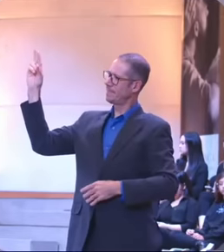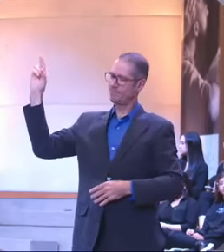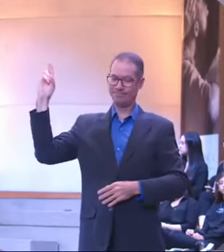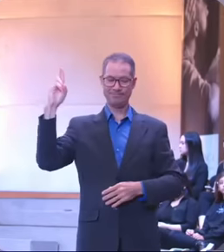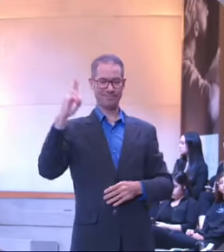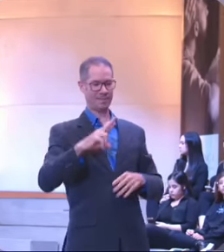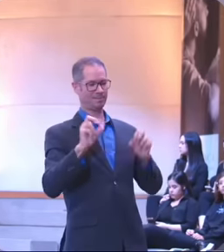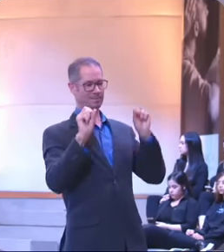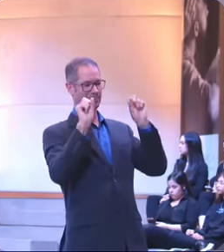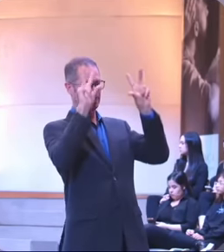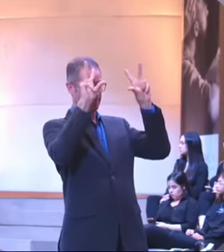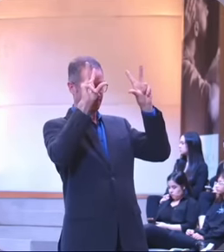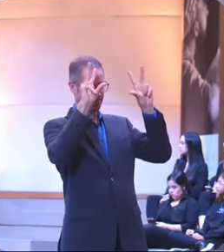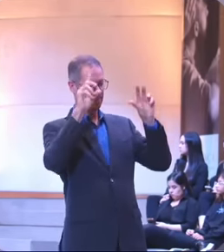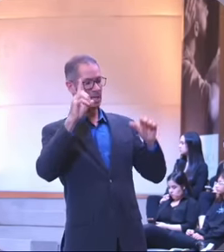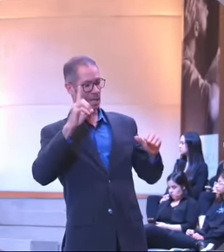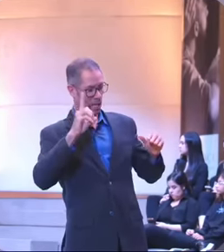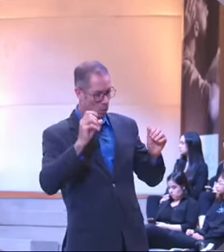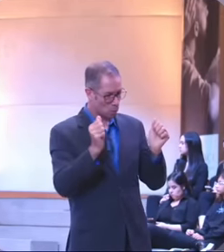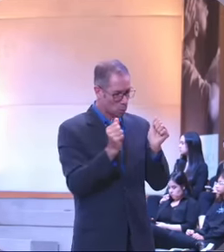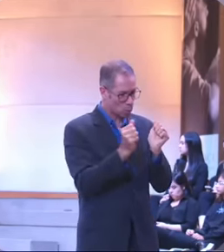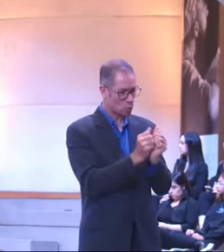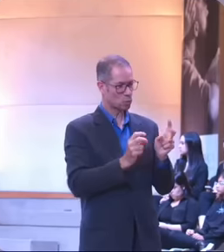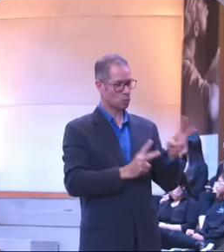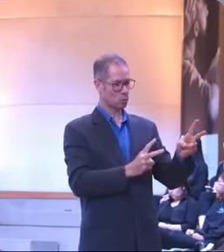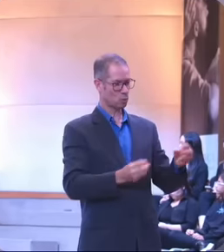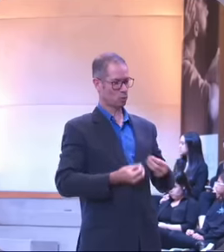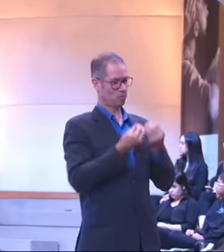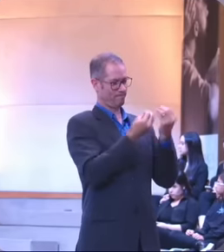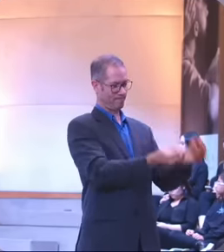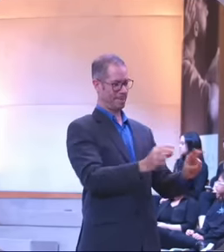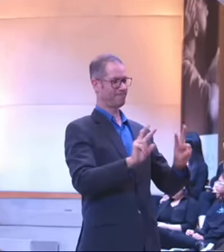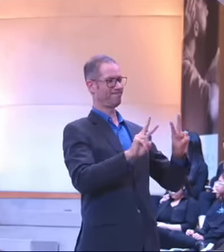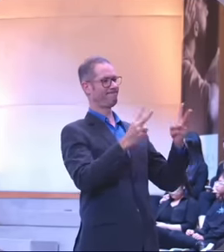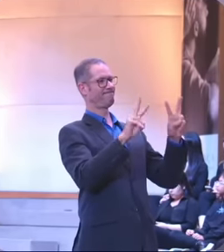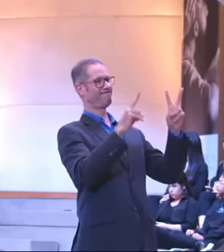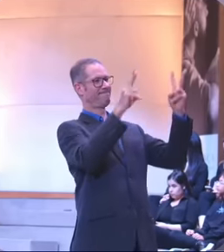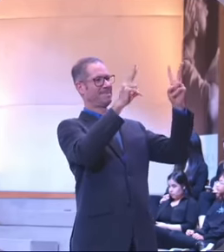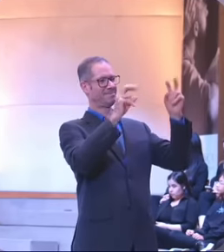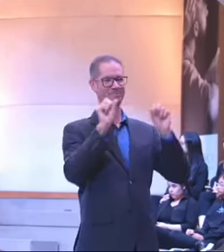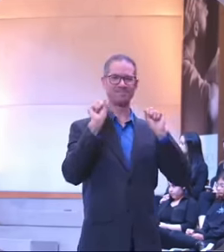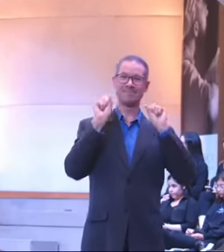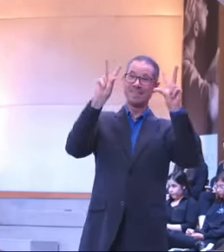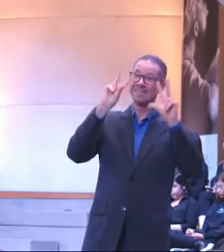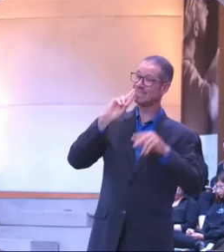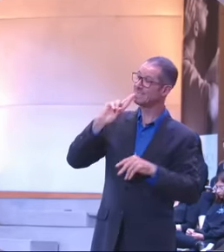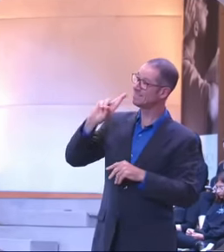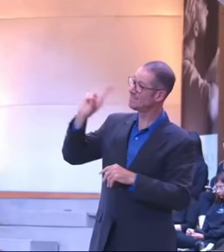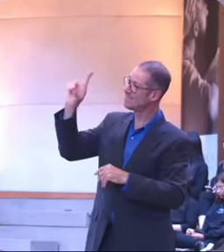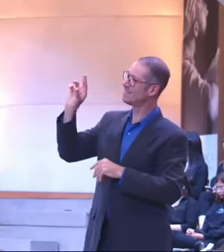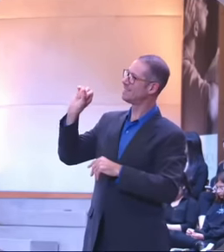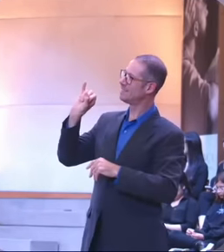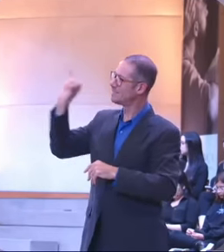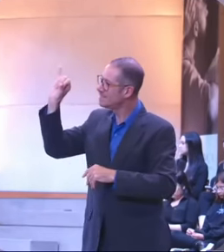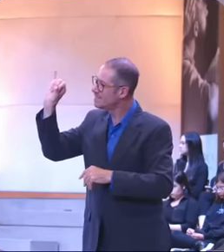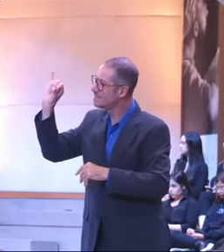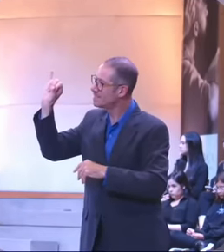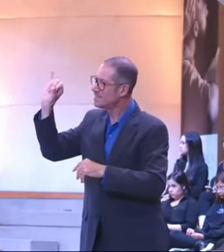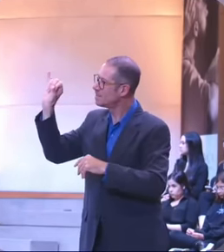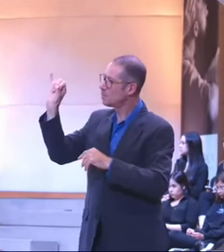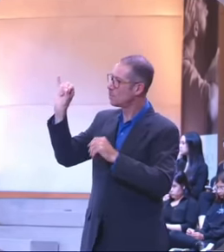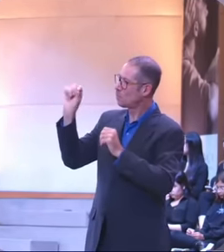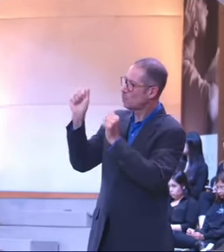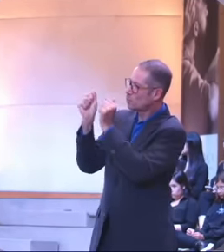disse: eu irei com você e lhe darei a vitória. E então Moisés respondeu: se não fores com o